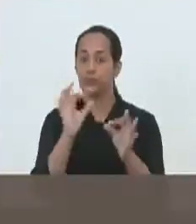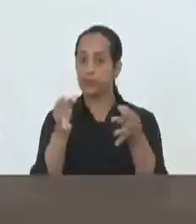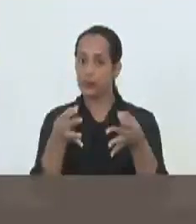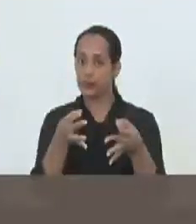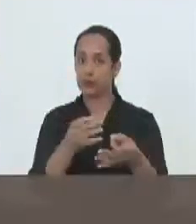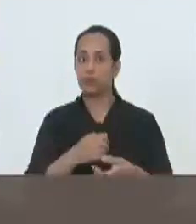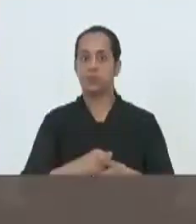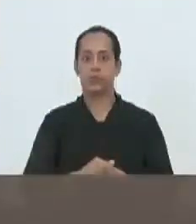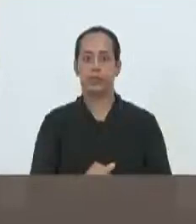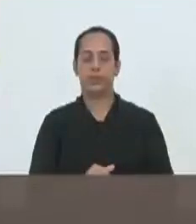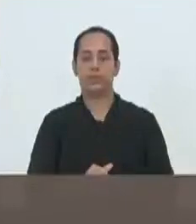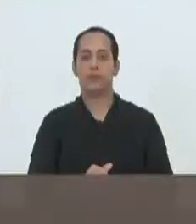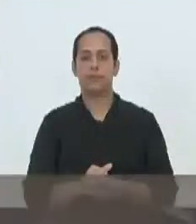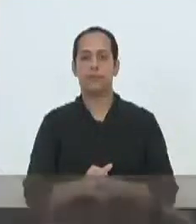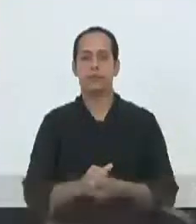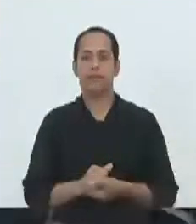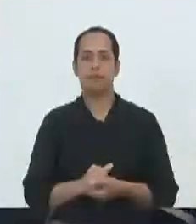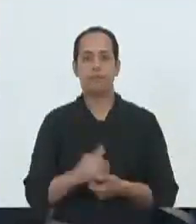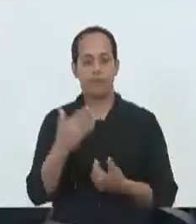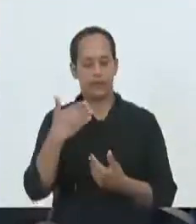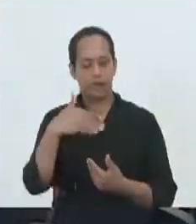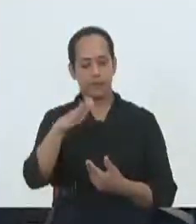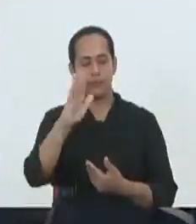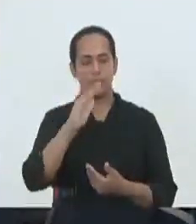vereadora vamos em